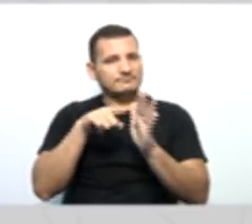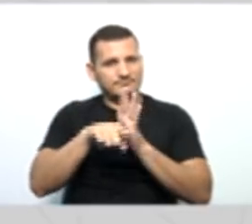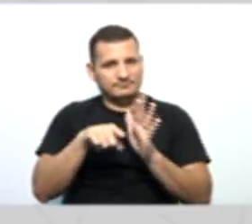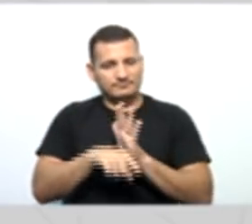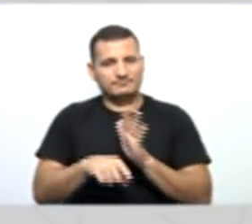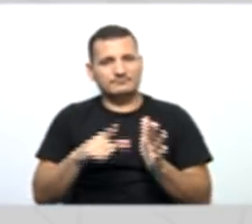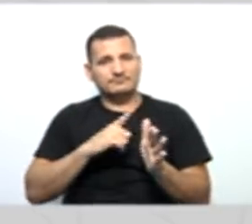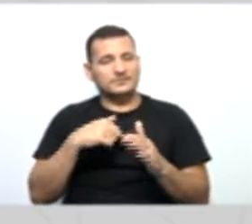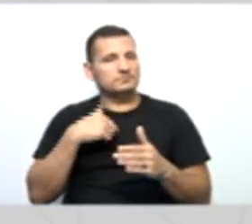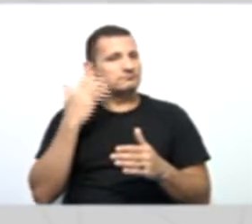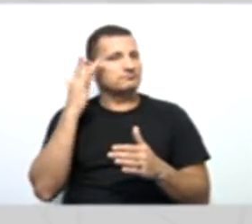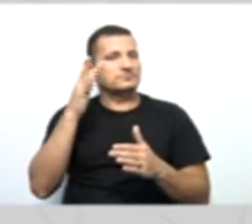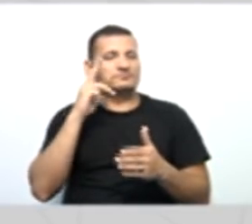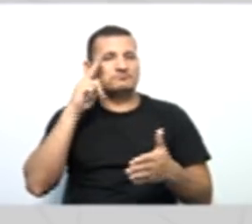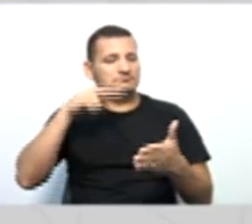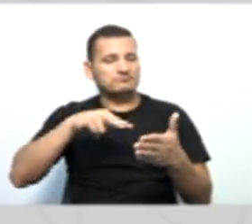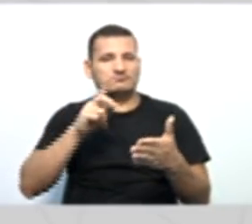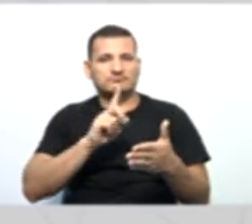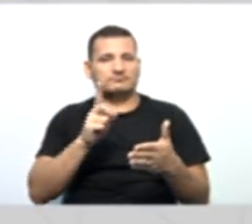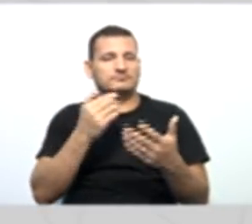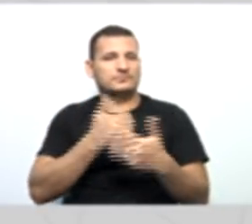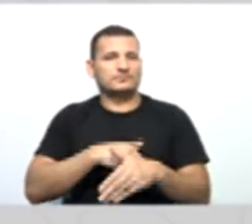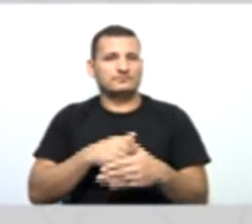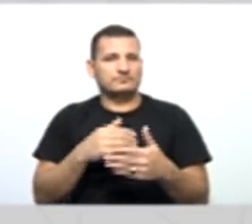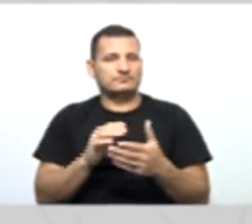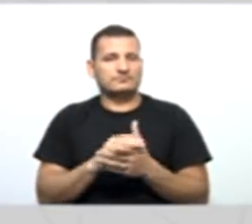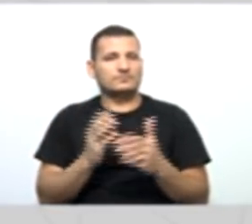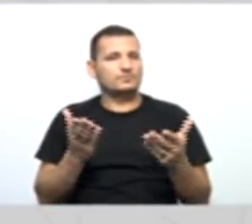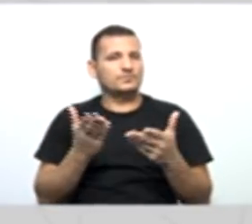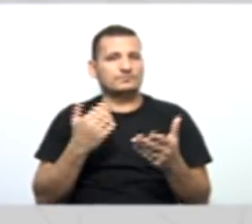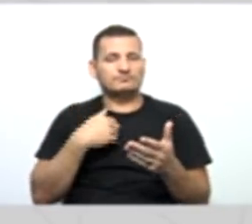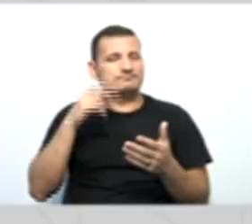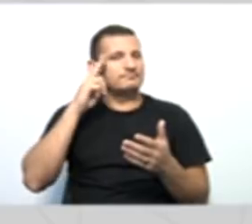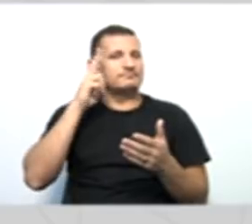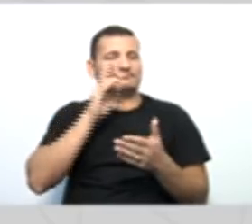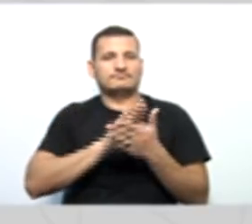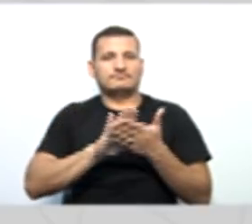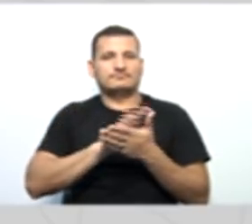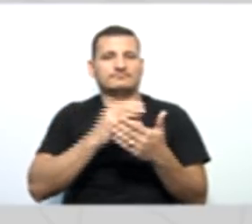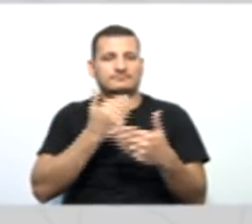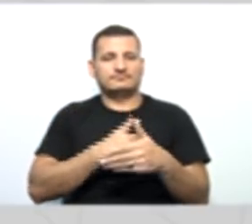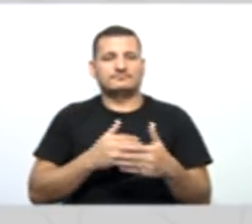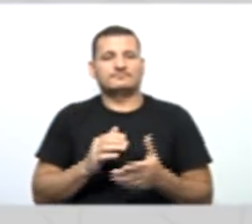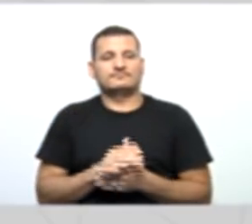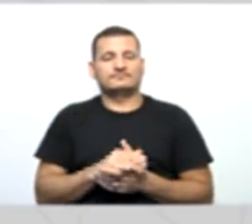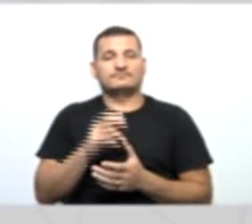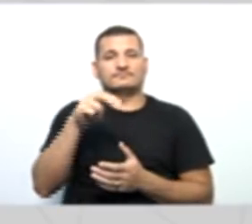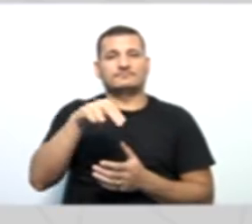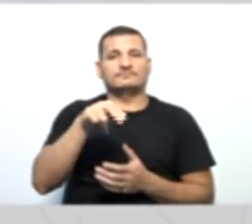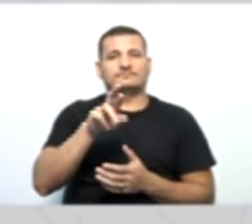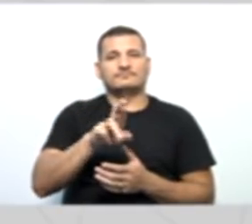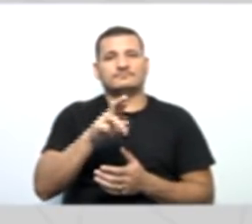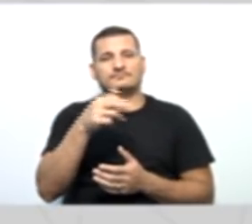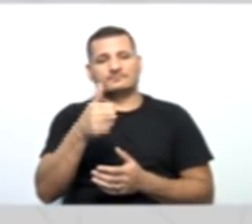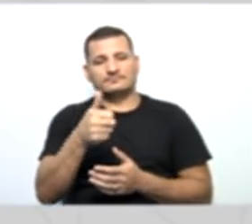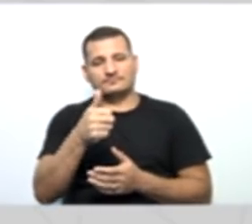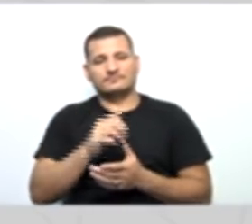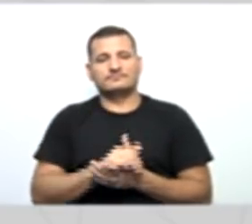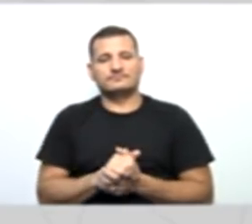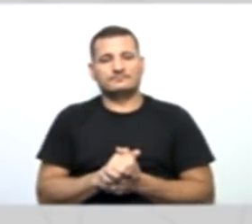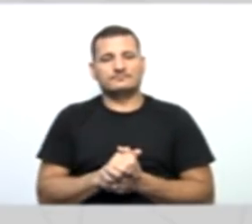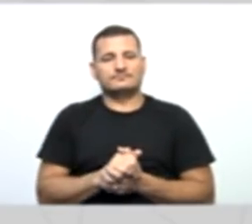Eu não sei, não vi a prova, né? Nesse dia, hoje eu não sei, não lembro mais dessa prova. Então olha lá, NR1. Disposições